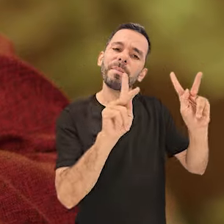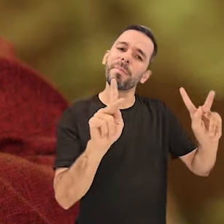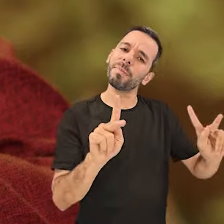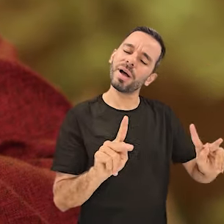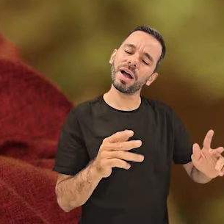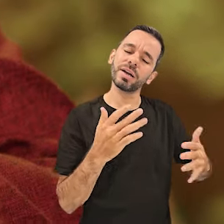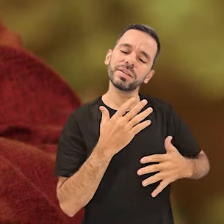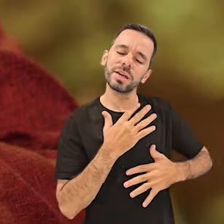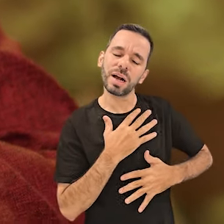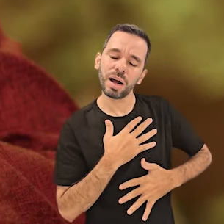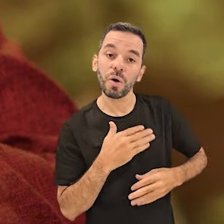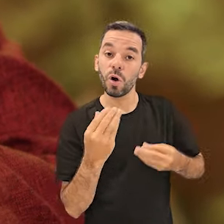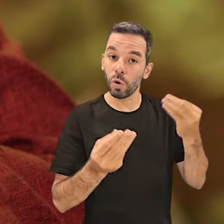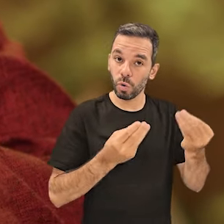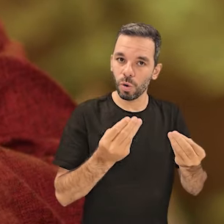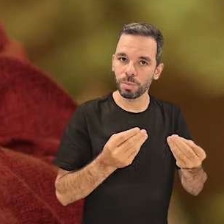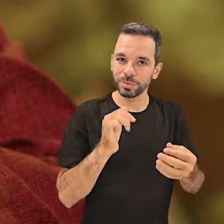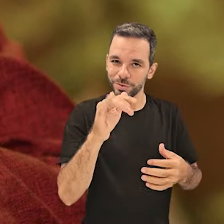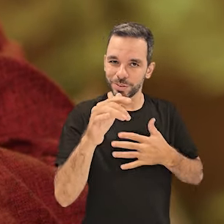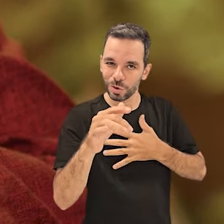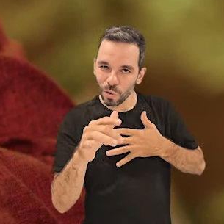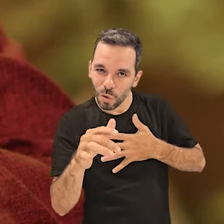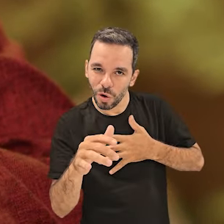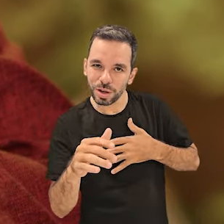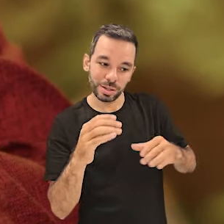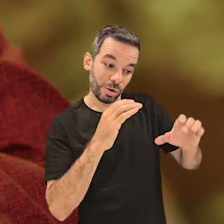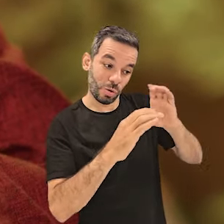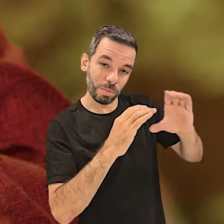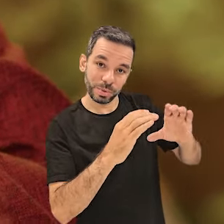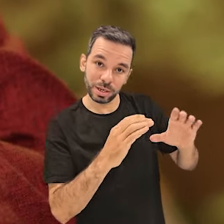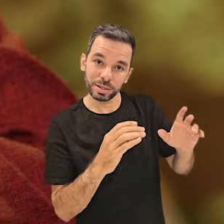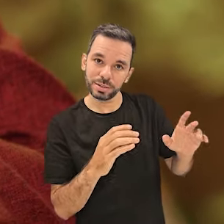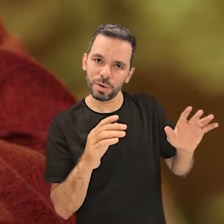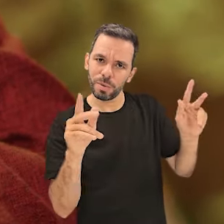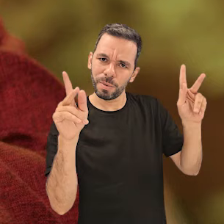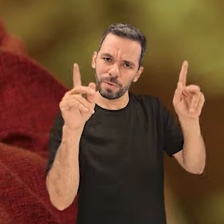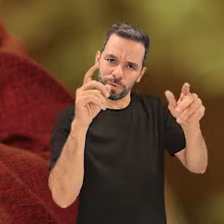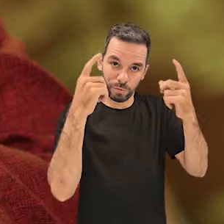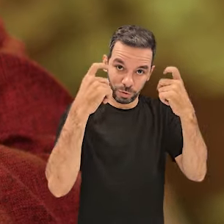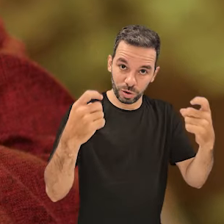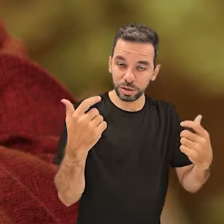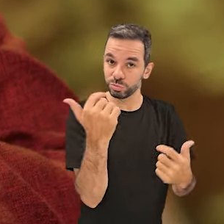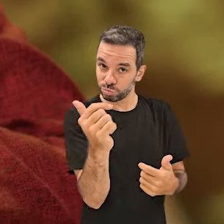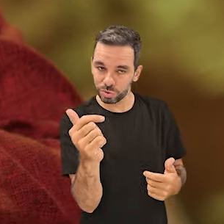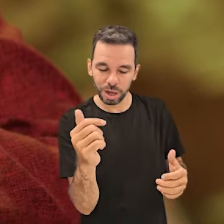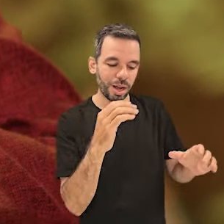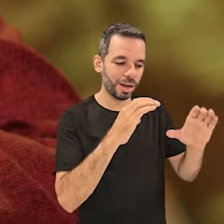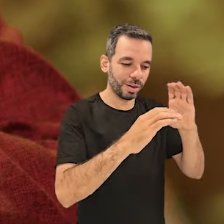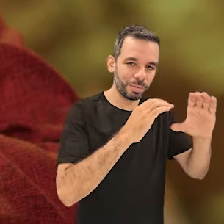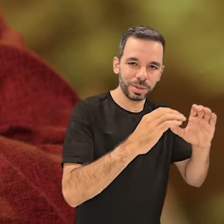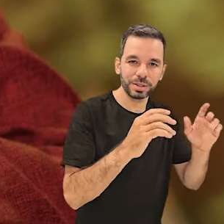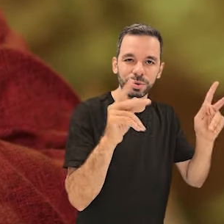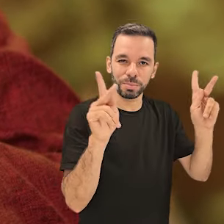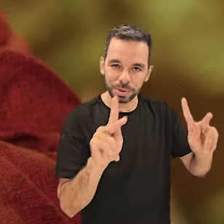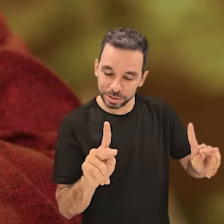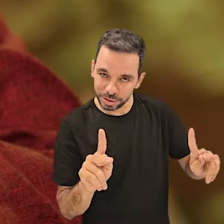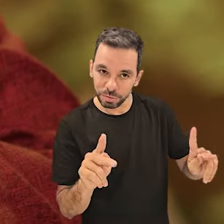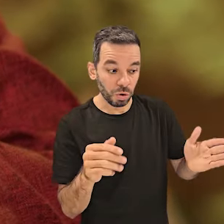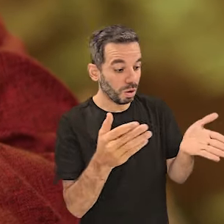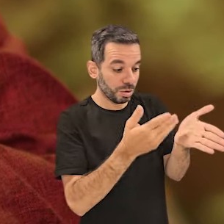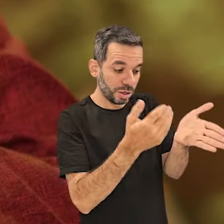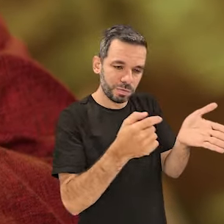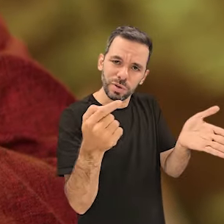comunicação pacífica. Quem gosta do tema relacionado à comunicação não violenta, esta é uma obra indicada. Porque nas relações